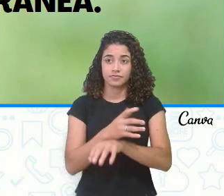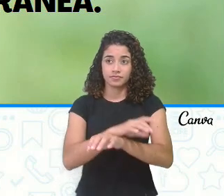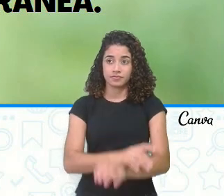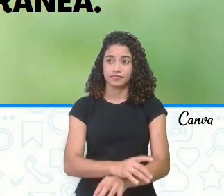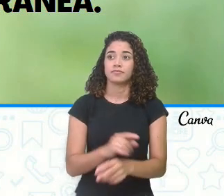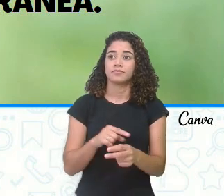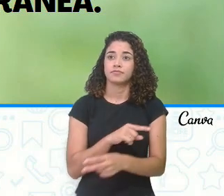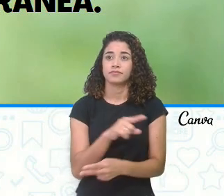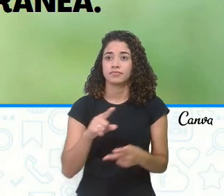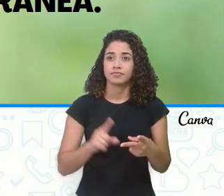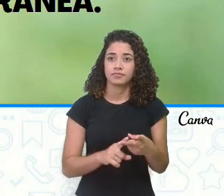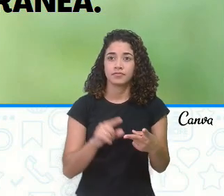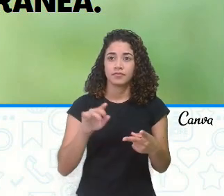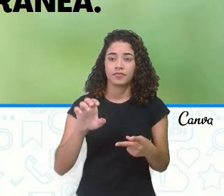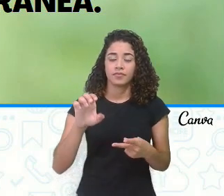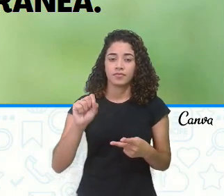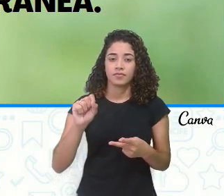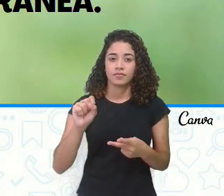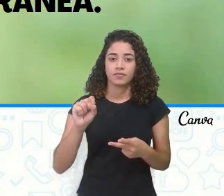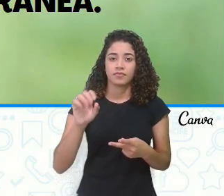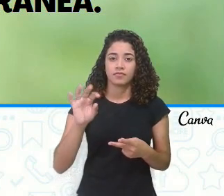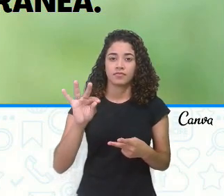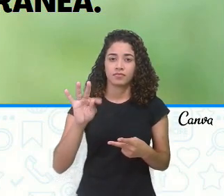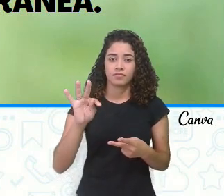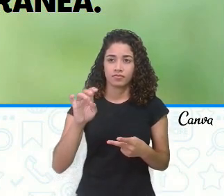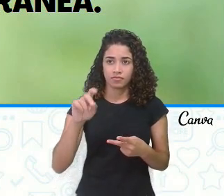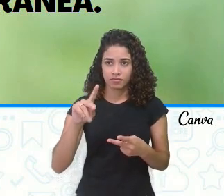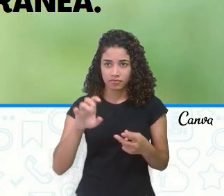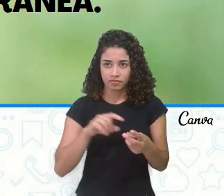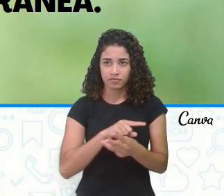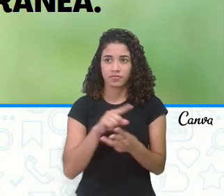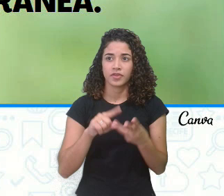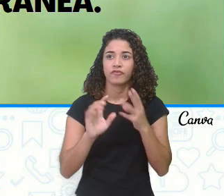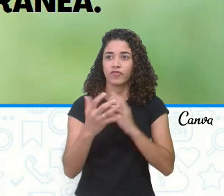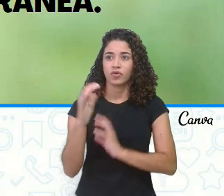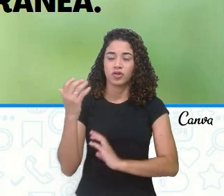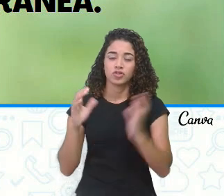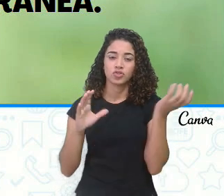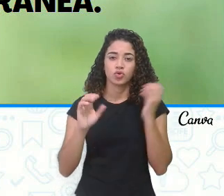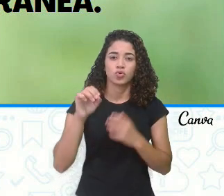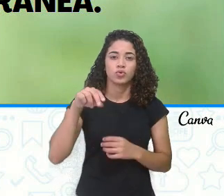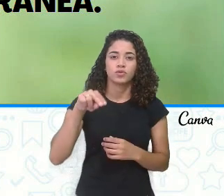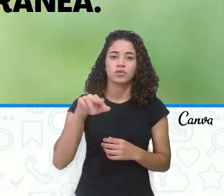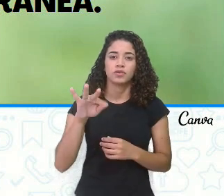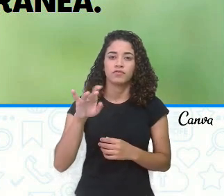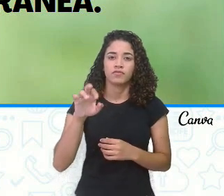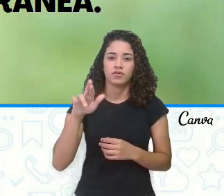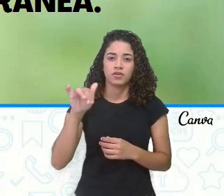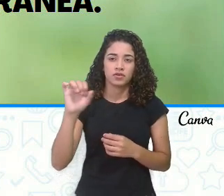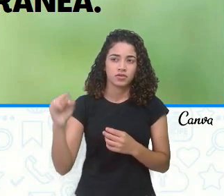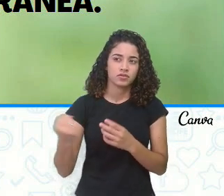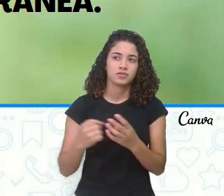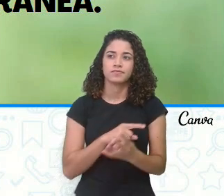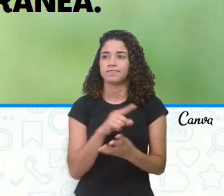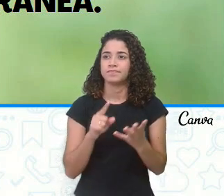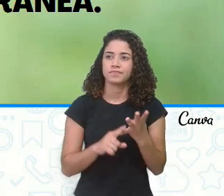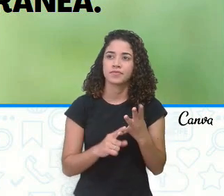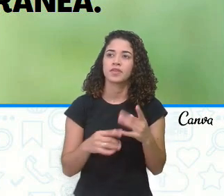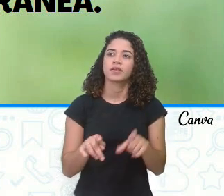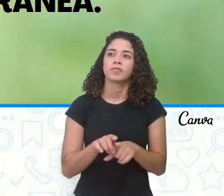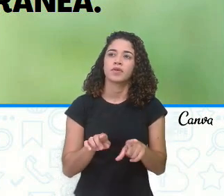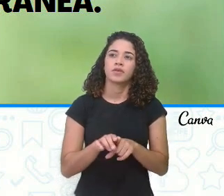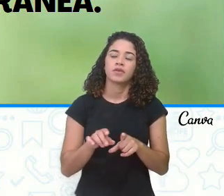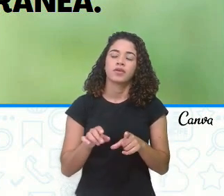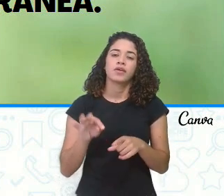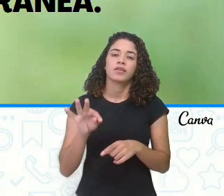estepe, florestas de coníferas, floresta temperada, tropical, a savana, tundra vegetação de montanha e